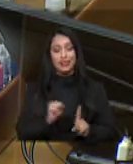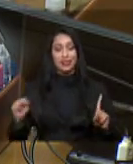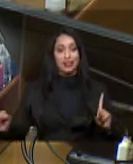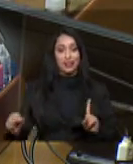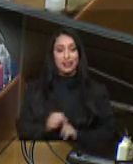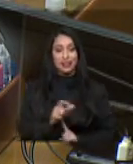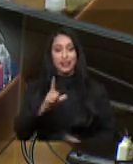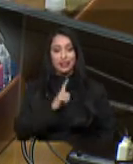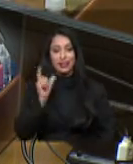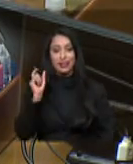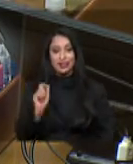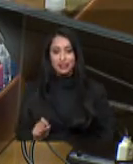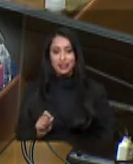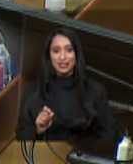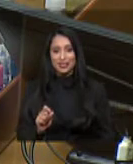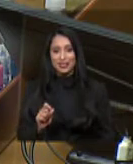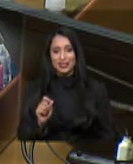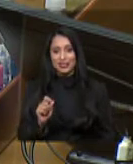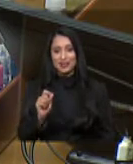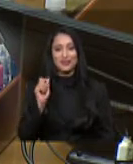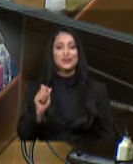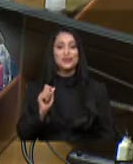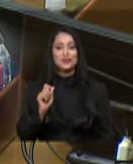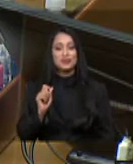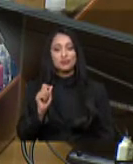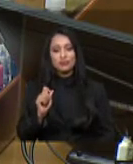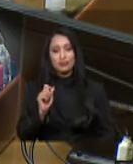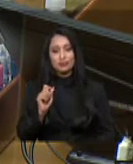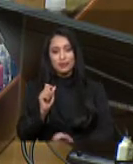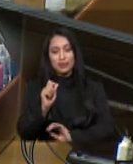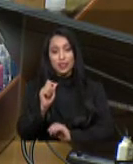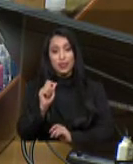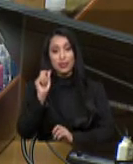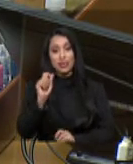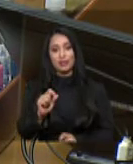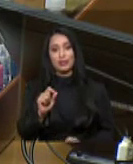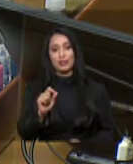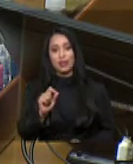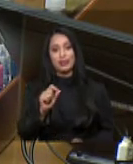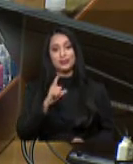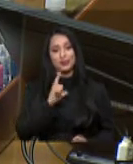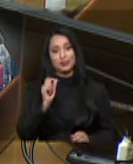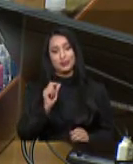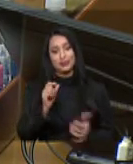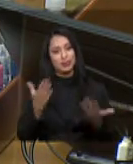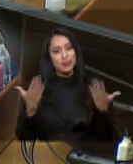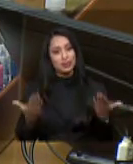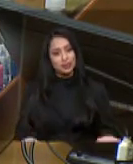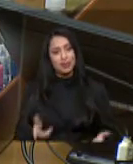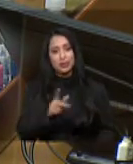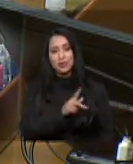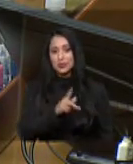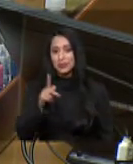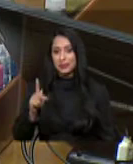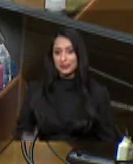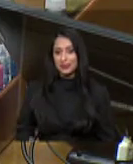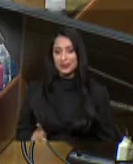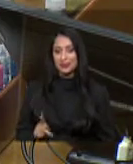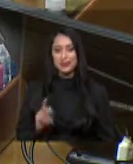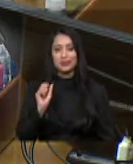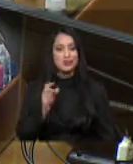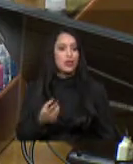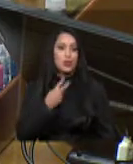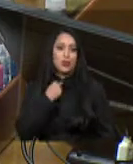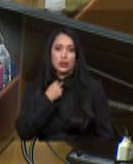remodelagem possível sempre, como é da dinâmica da vida. Os argumentos ad terrorem que, então, se um presidente fizer isso alguma vez, ele não pode